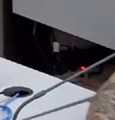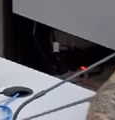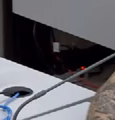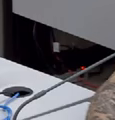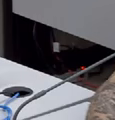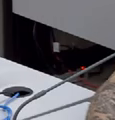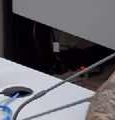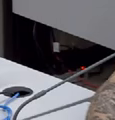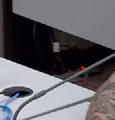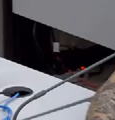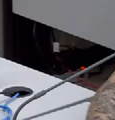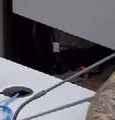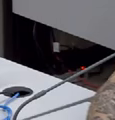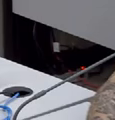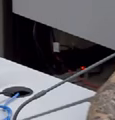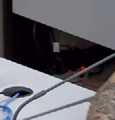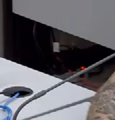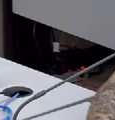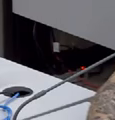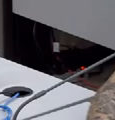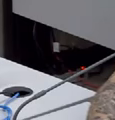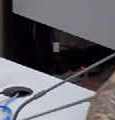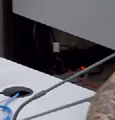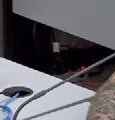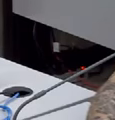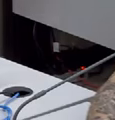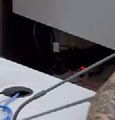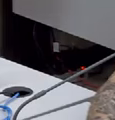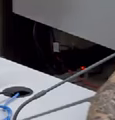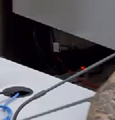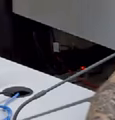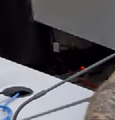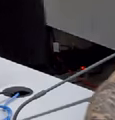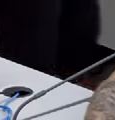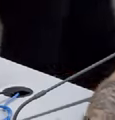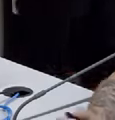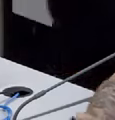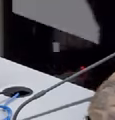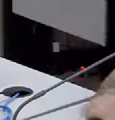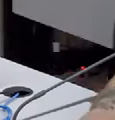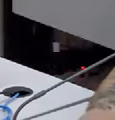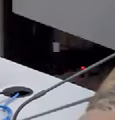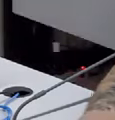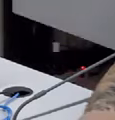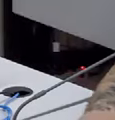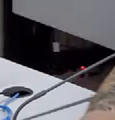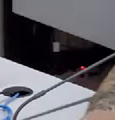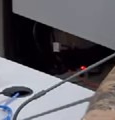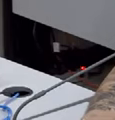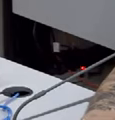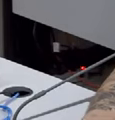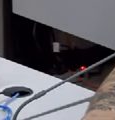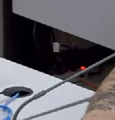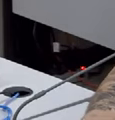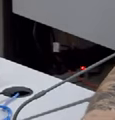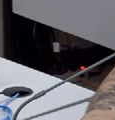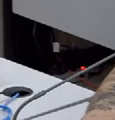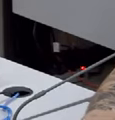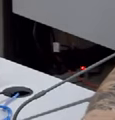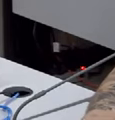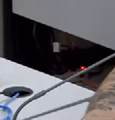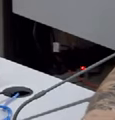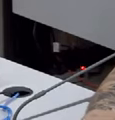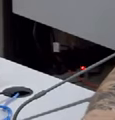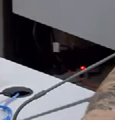aqui à disposição como mais um parceiro dentro dessa trincheira aí para a gente poder ajudar na melhor forma com os nossos mandatos, e tenho certeza que